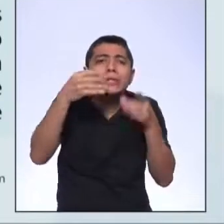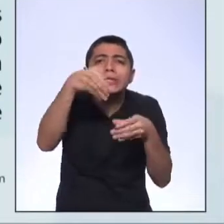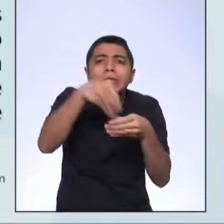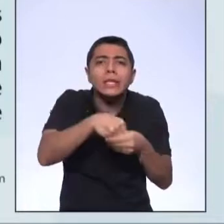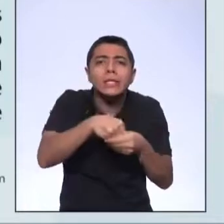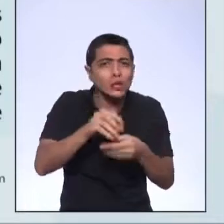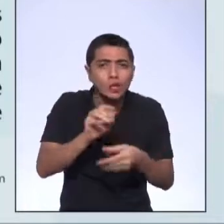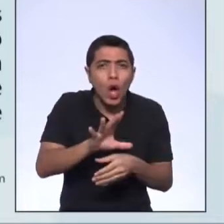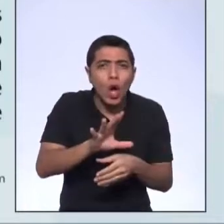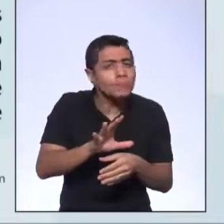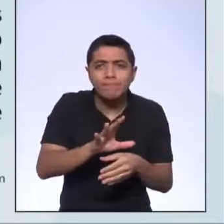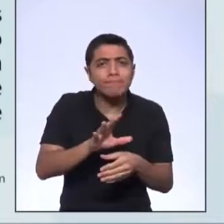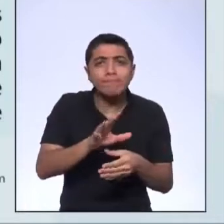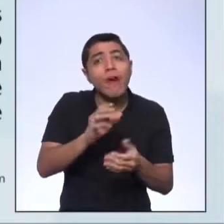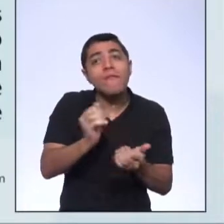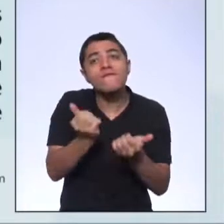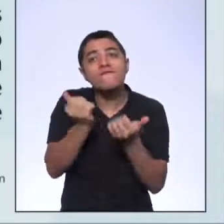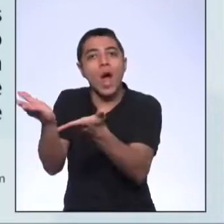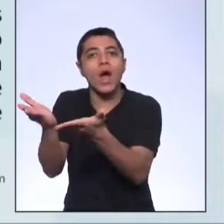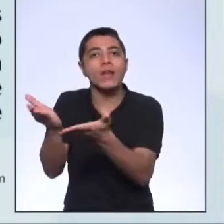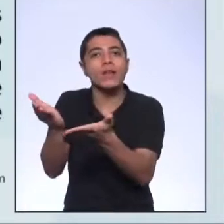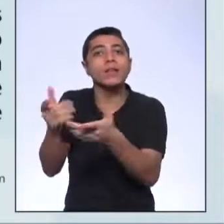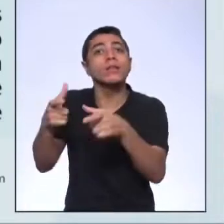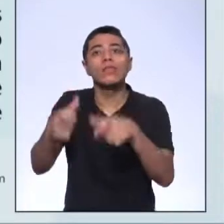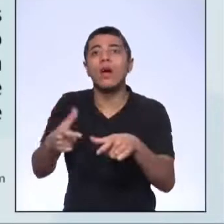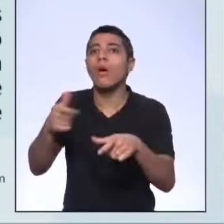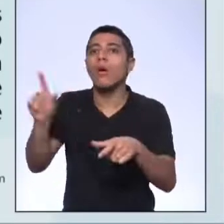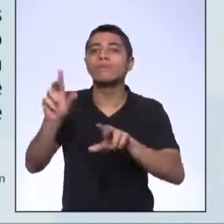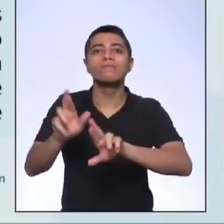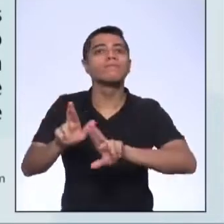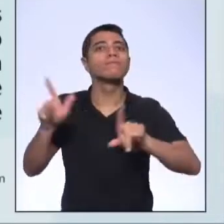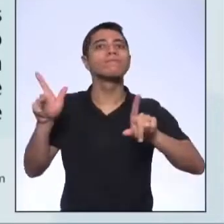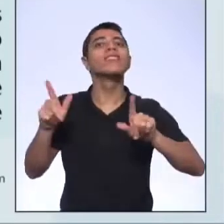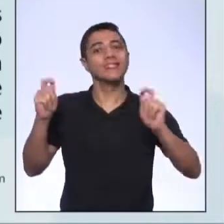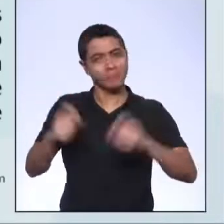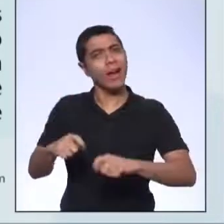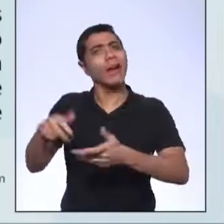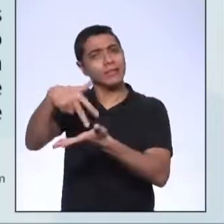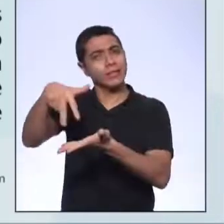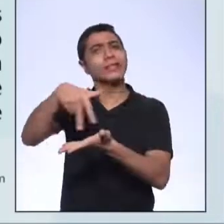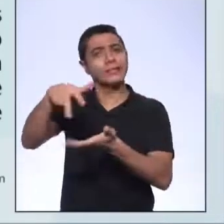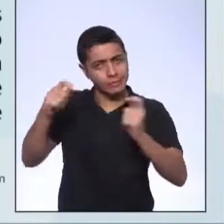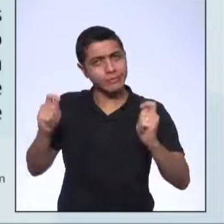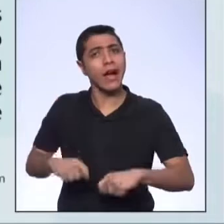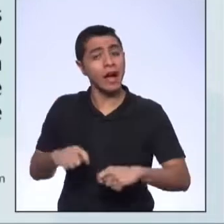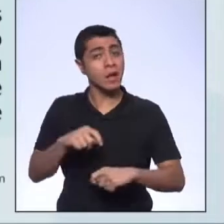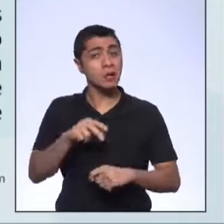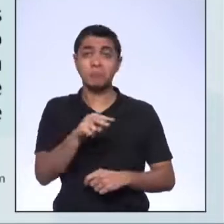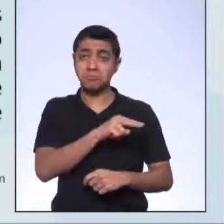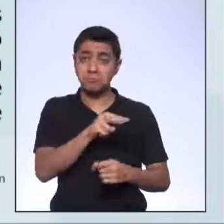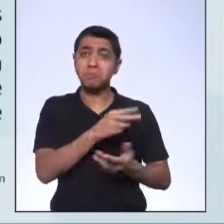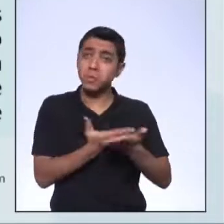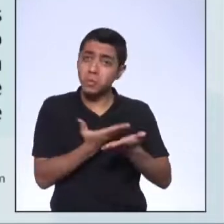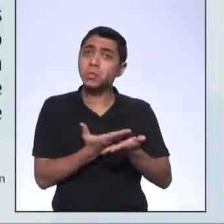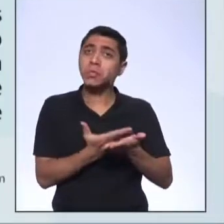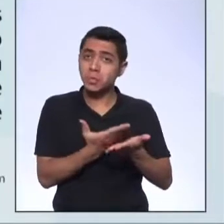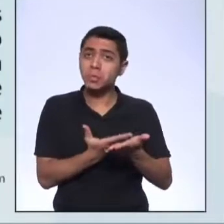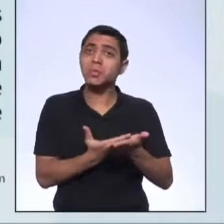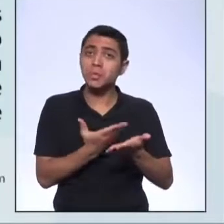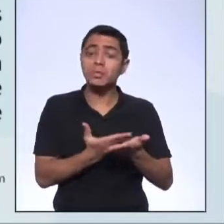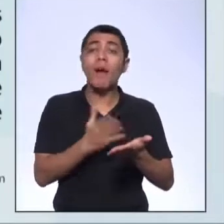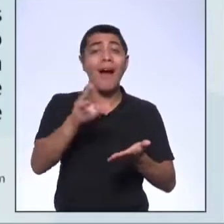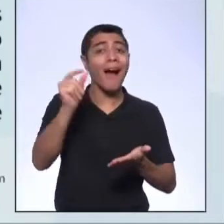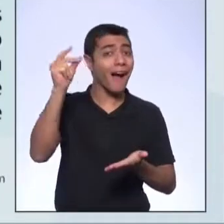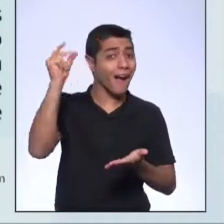diferente do teatro ou seja antes você tinha lá a os primeiros estudos deles ainda se não tinham